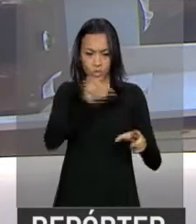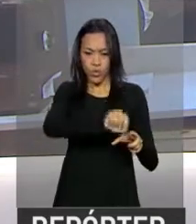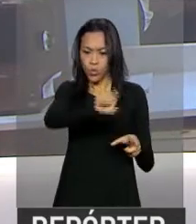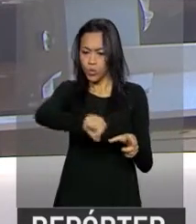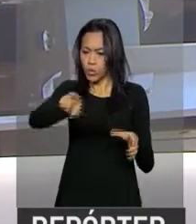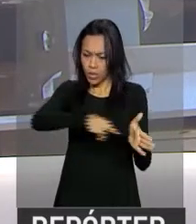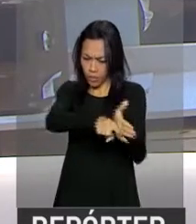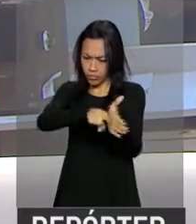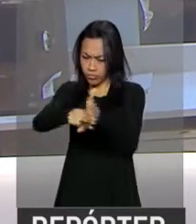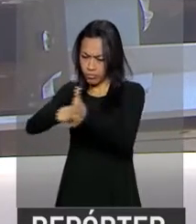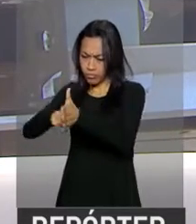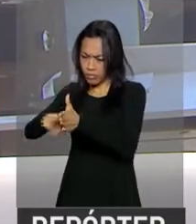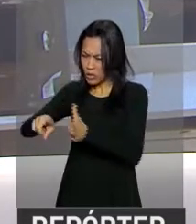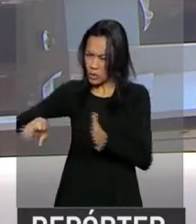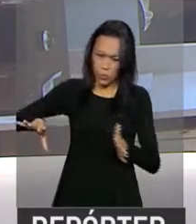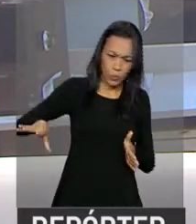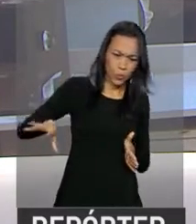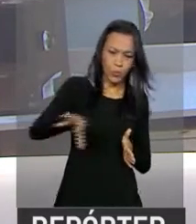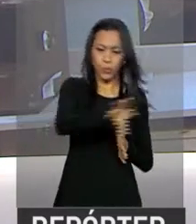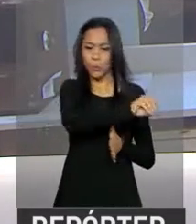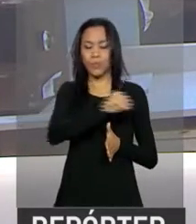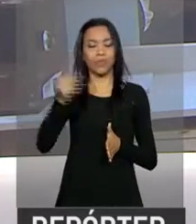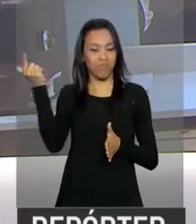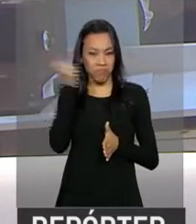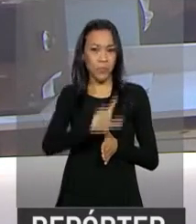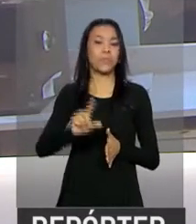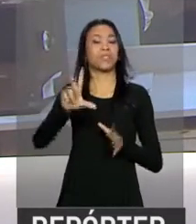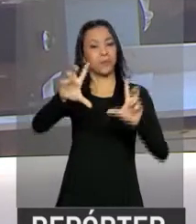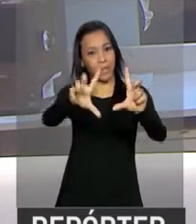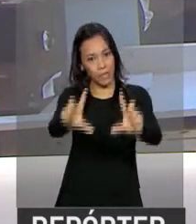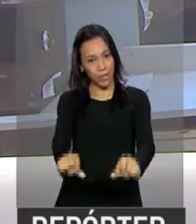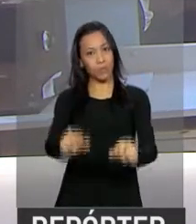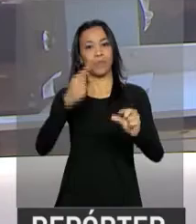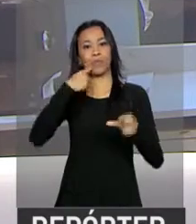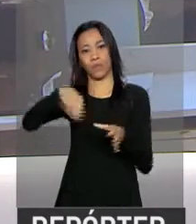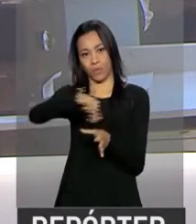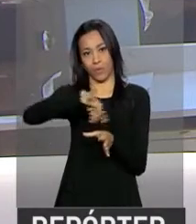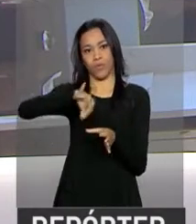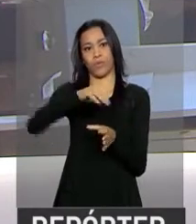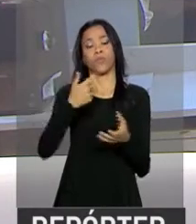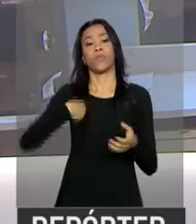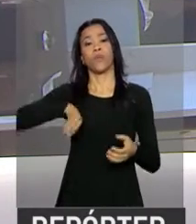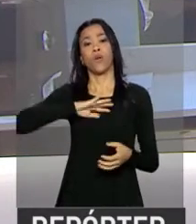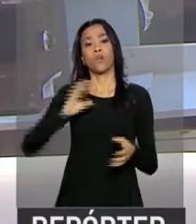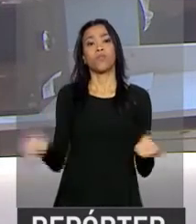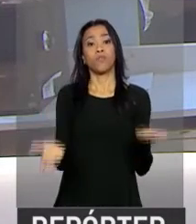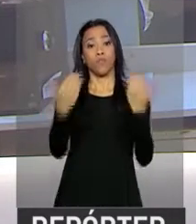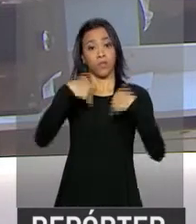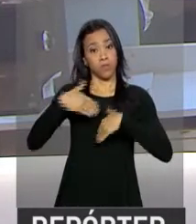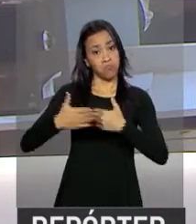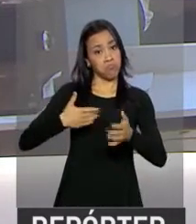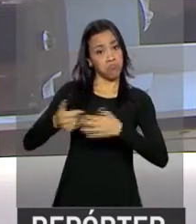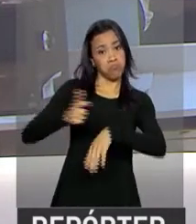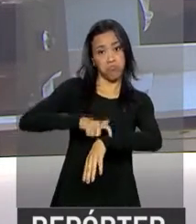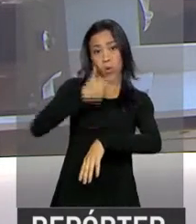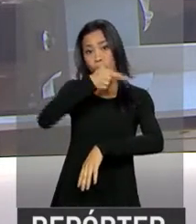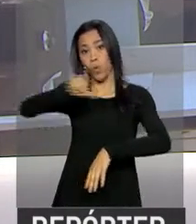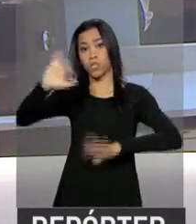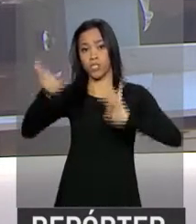e quase todos alcançaram os resultados de redução de sódio. Nós podemos voltar a qualquer momento com outras